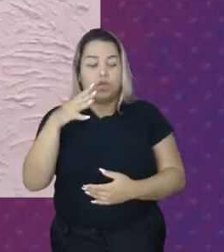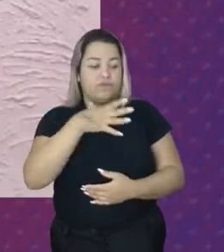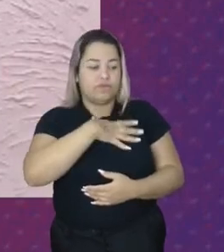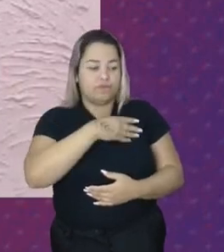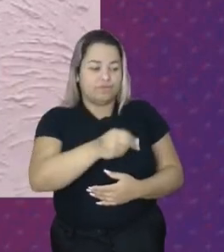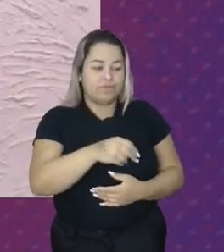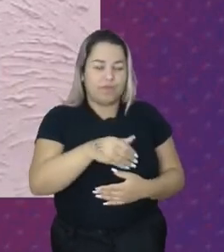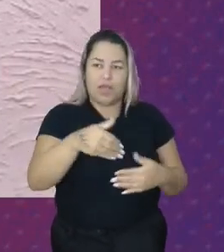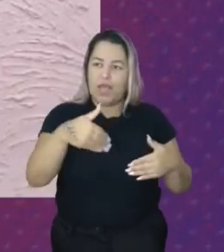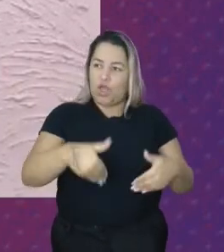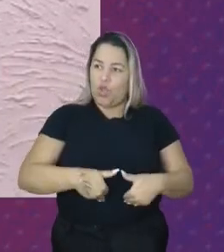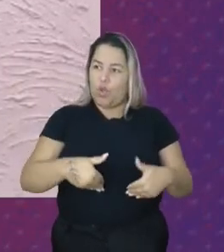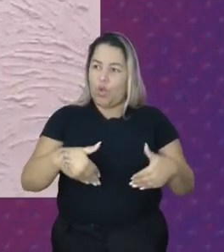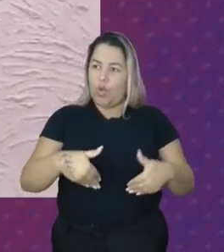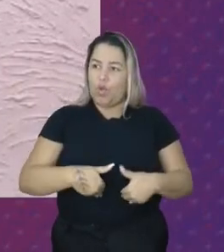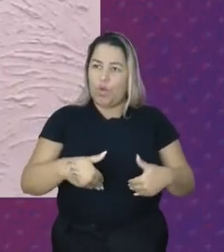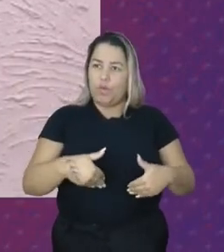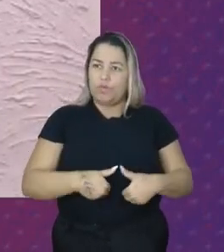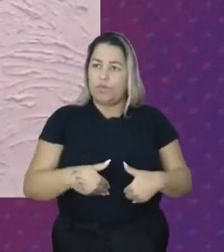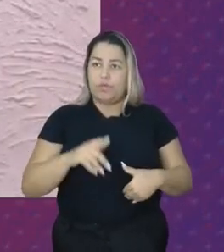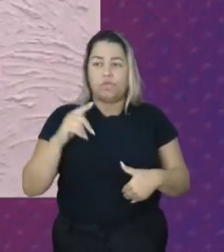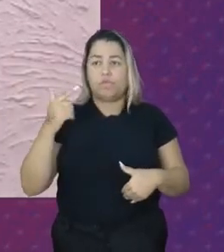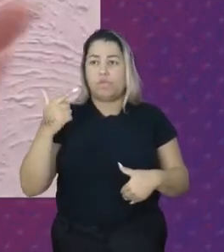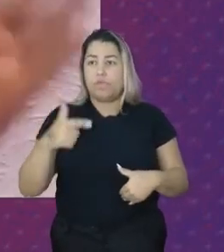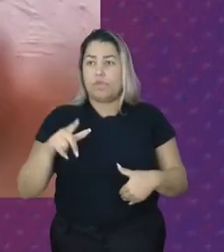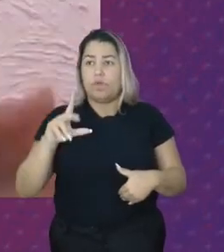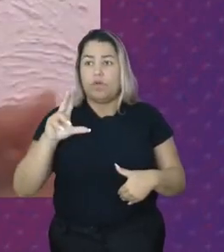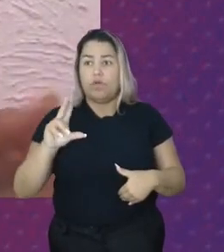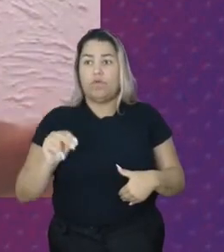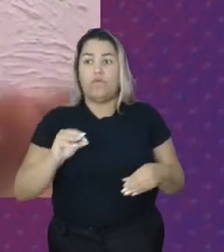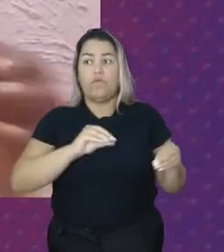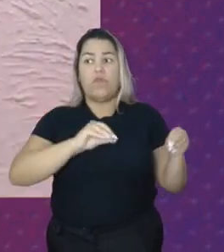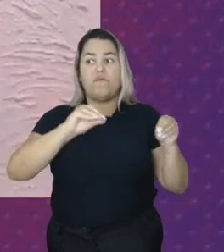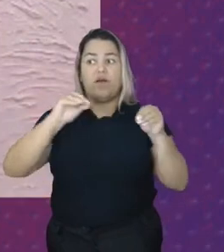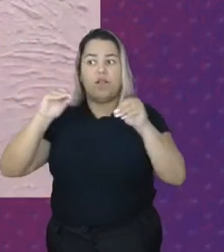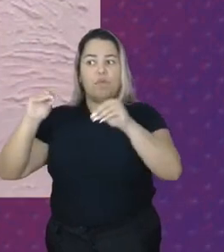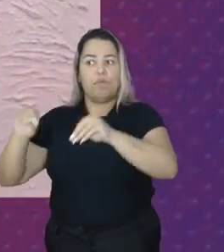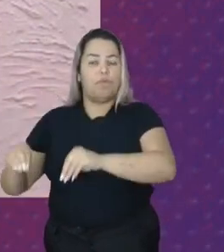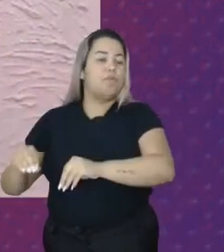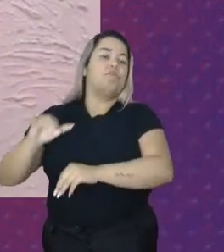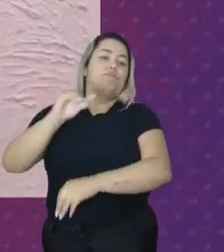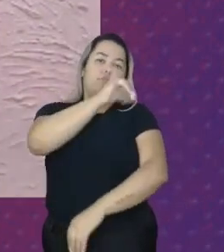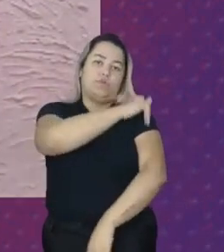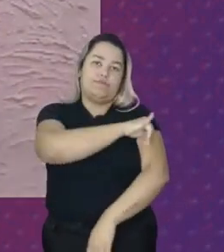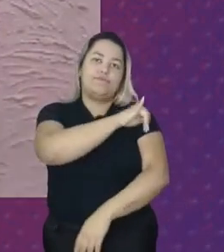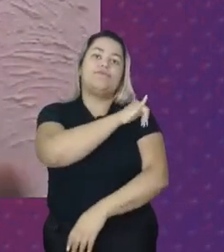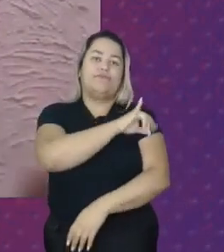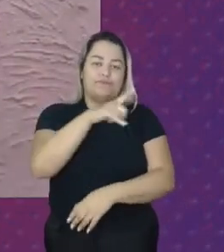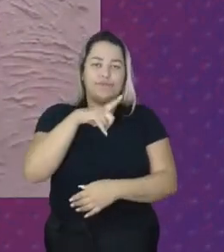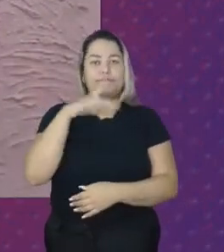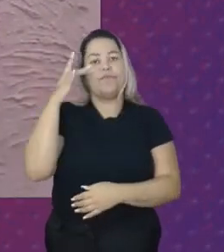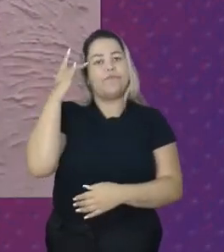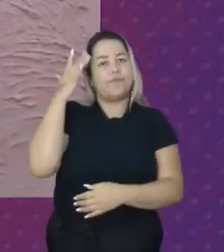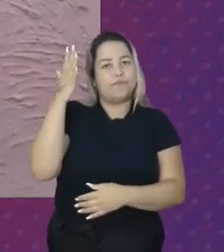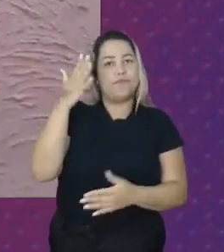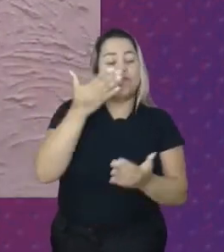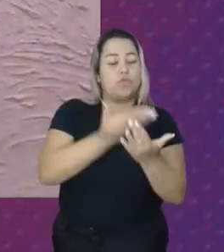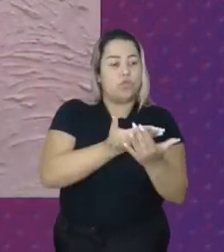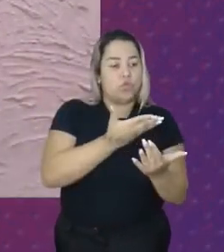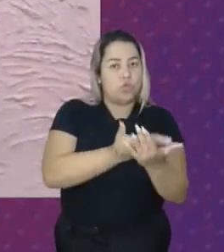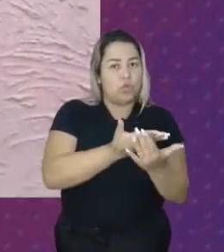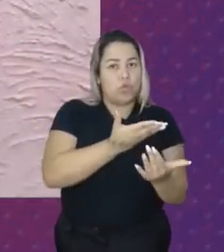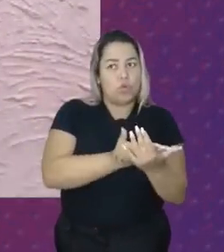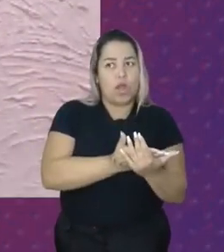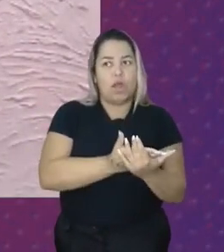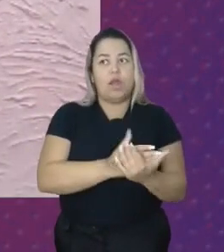fome, vocês não estão conseguindo manter, eu vou levar ela para o Rio, porque lá ela tem mais facilidade de estudar.